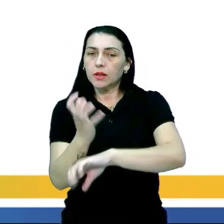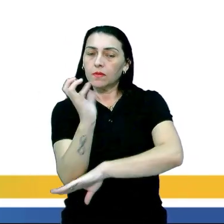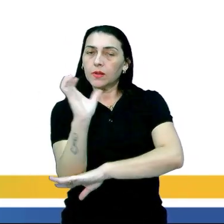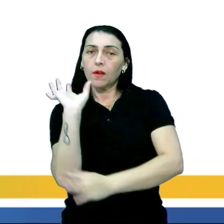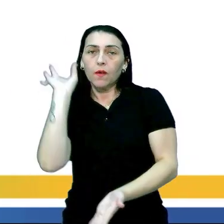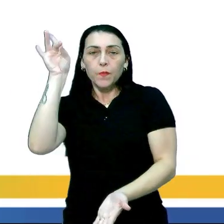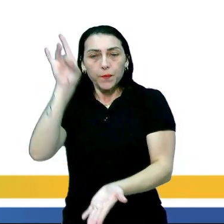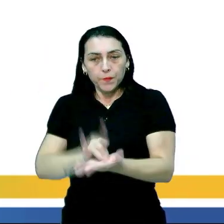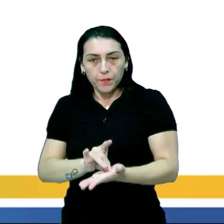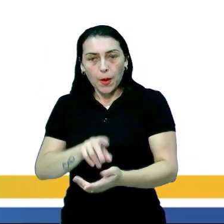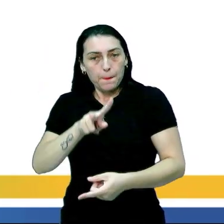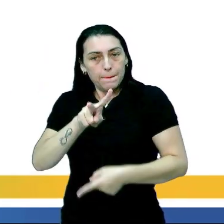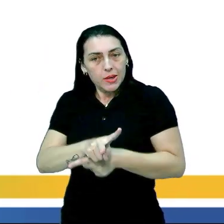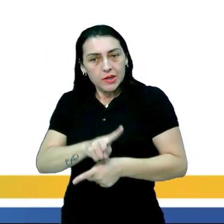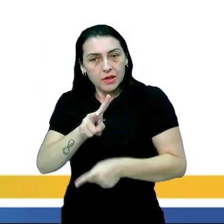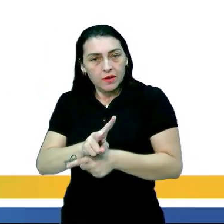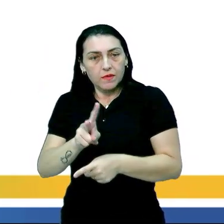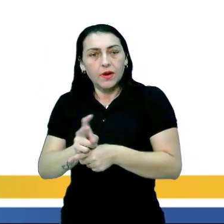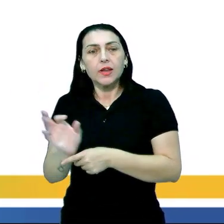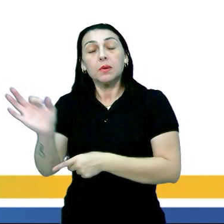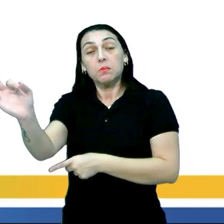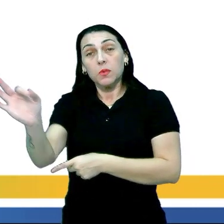de vegetação original